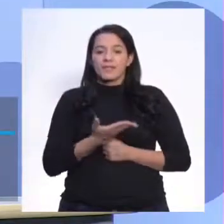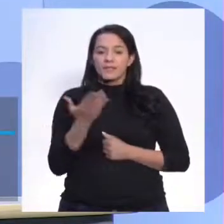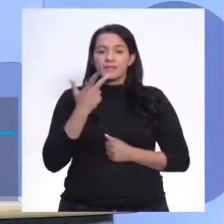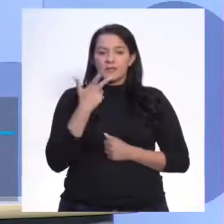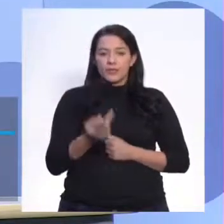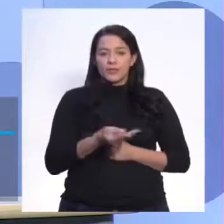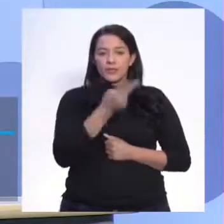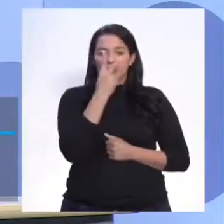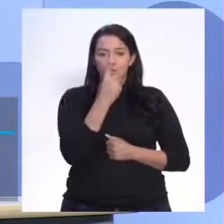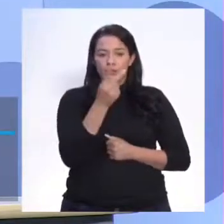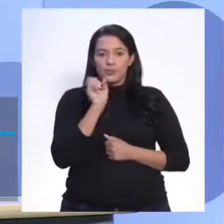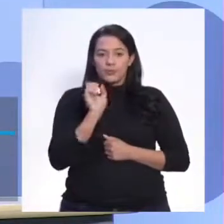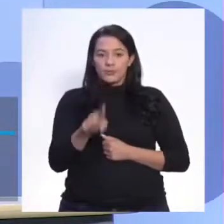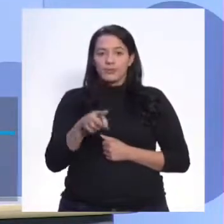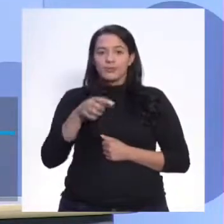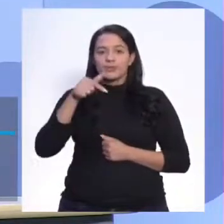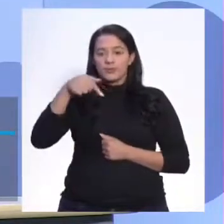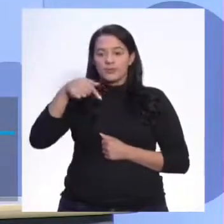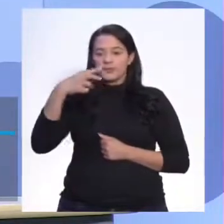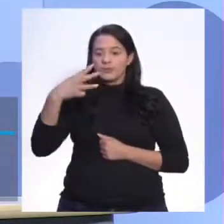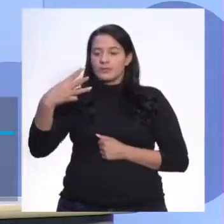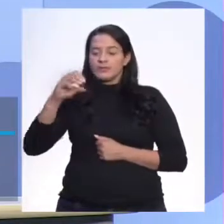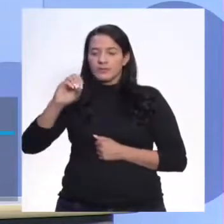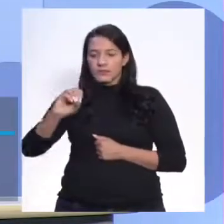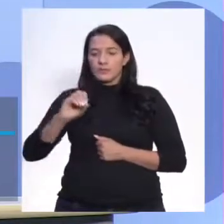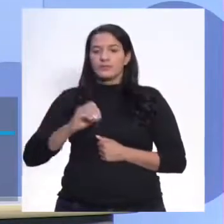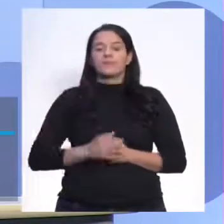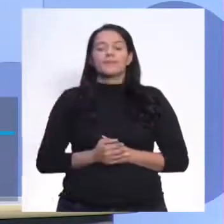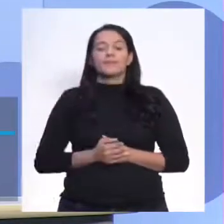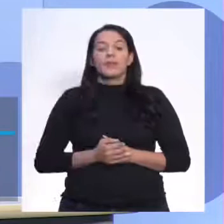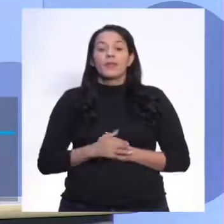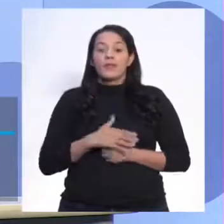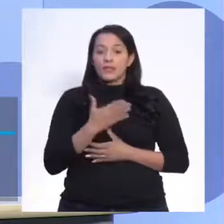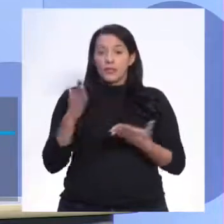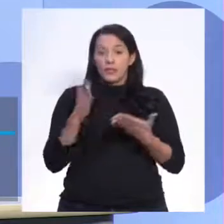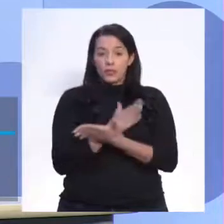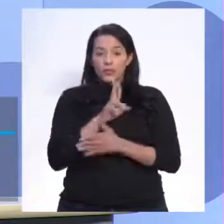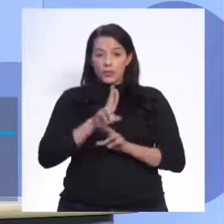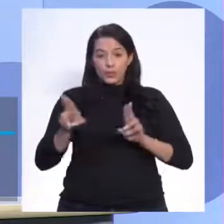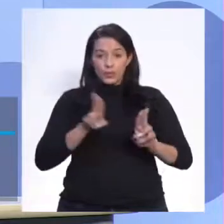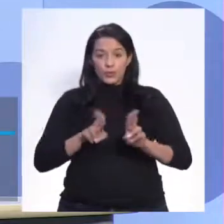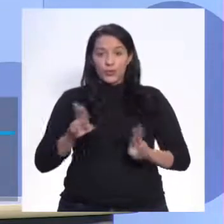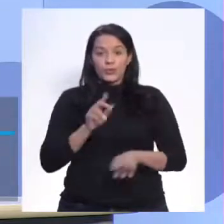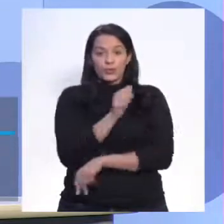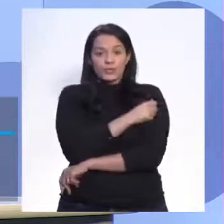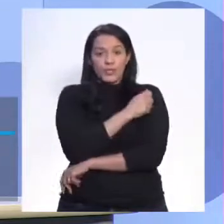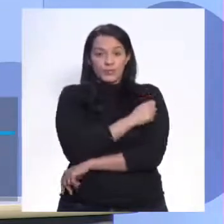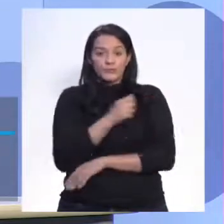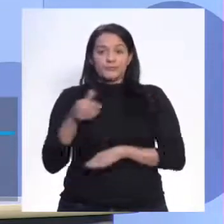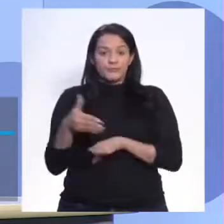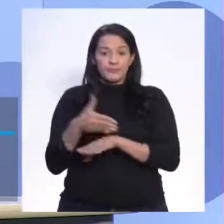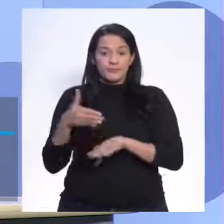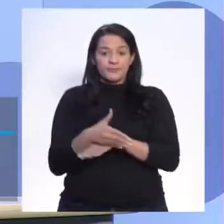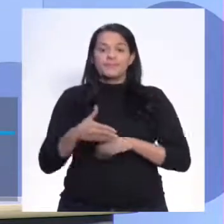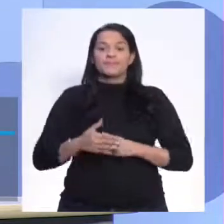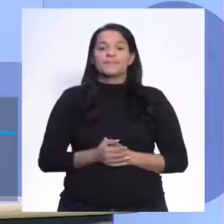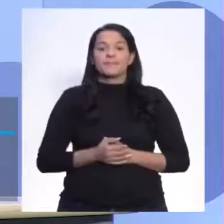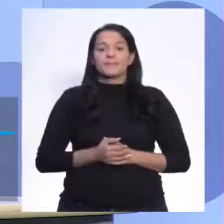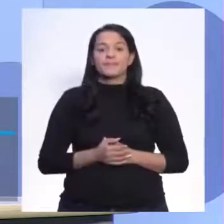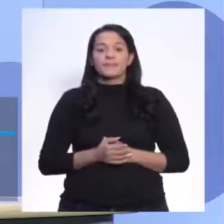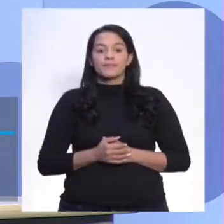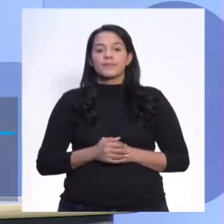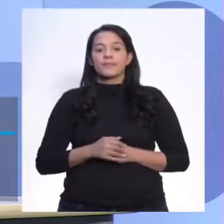deu 2.730. Vou falar alguns nomes aqui de alunos que estão participando em qualquer momento aí da nossa aula, tá bom? O